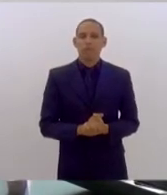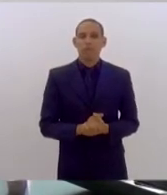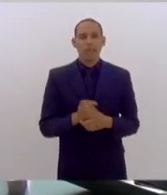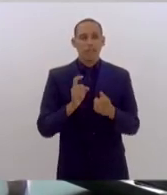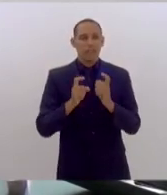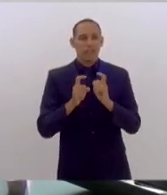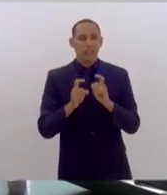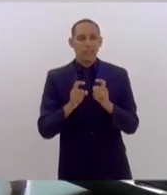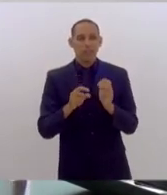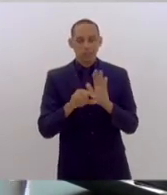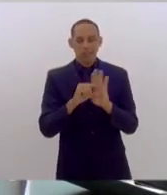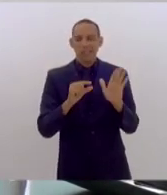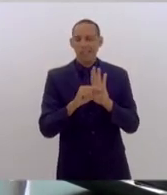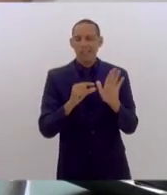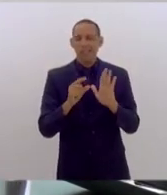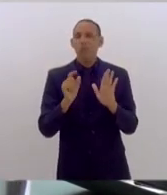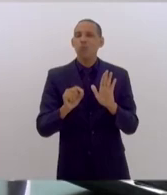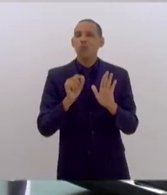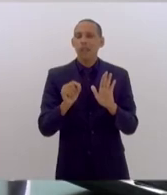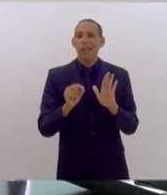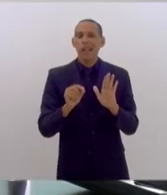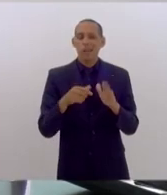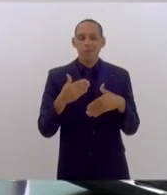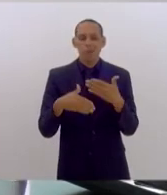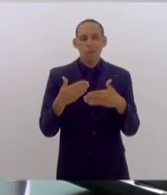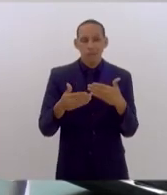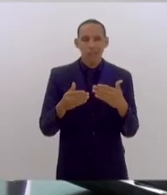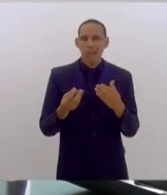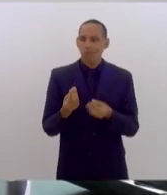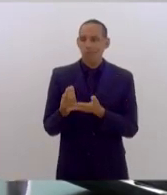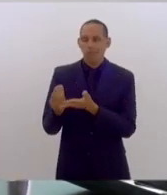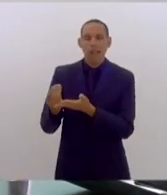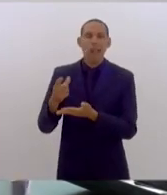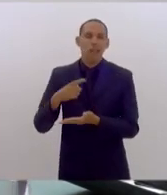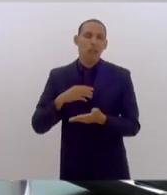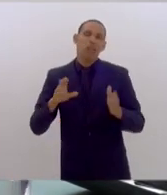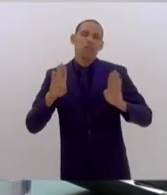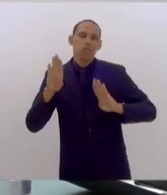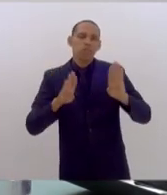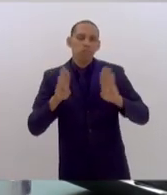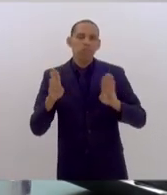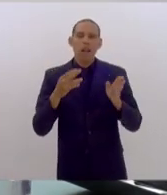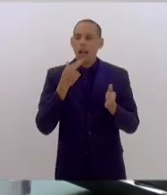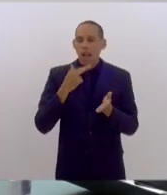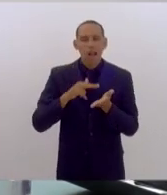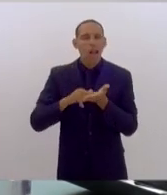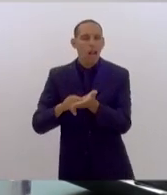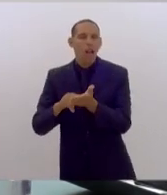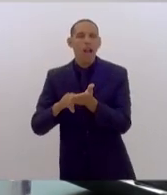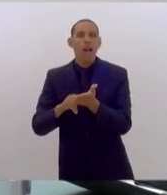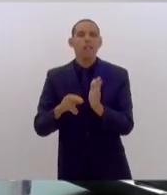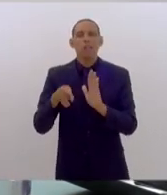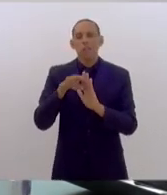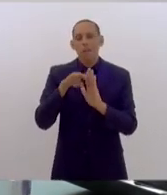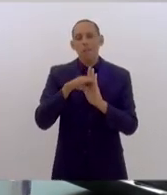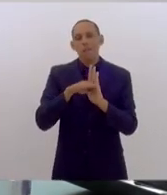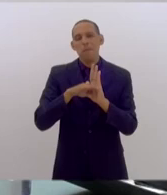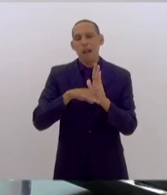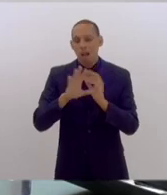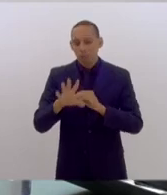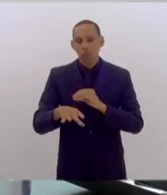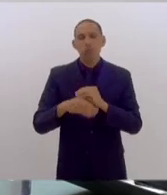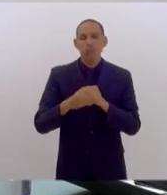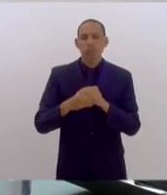que se refere ao processo de concessão a gente fala do processo licitatório da carta de concessão os termos aditivos de mais importantes e